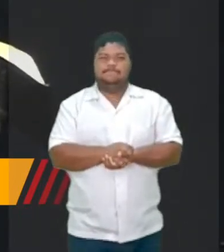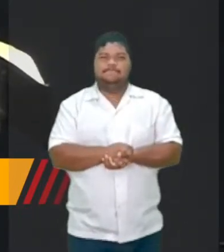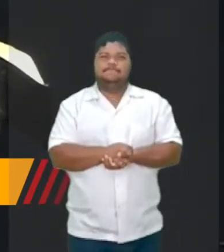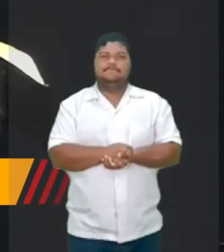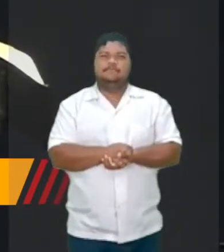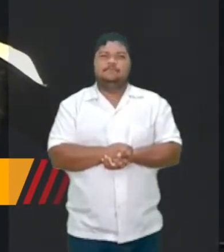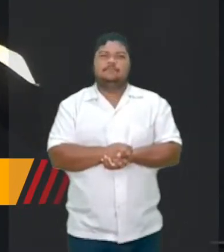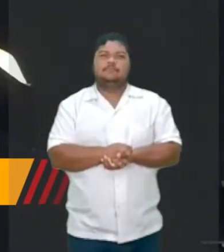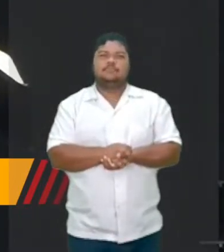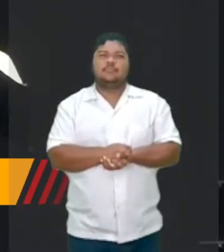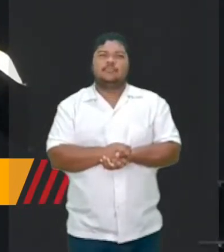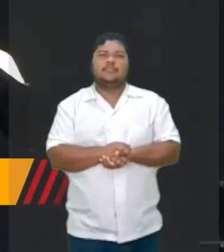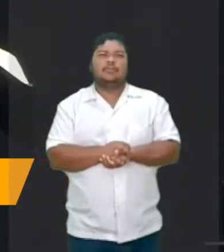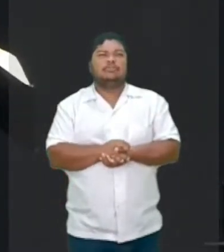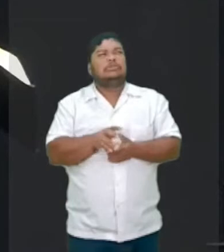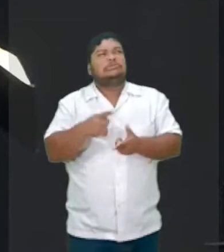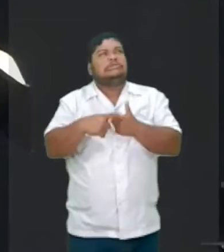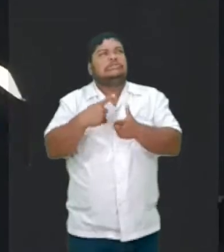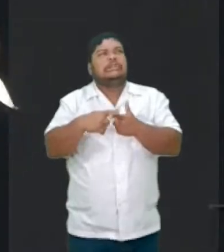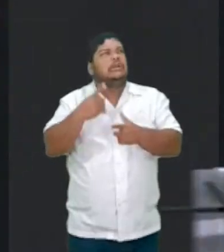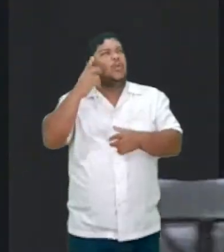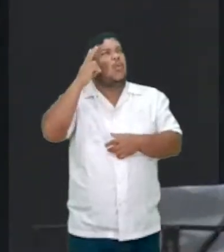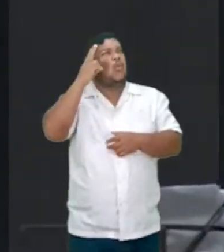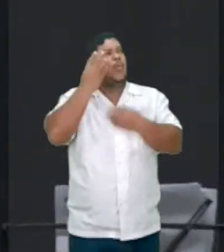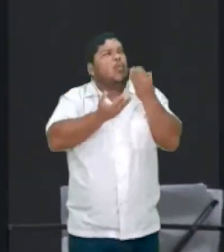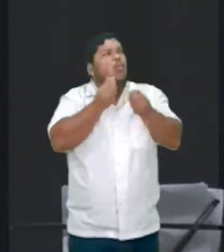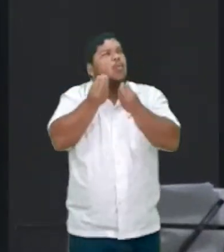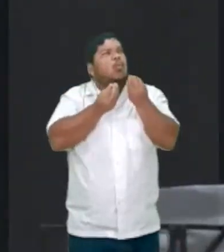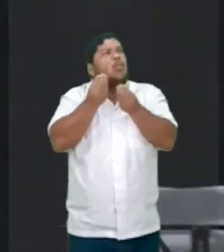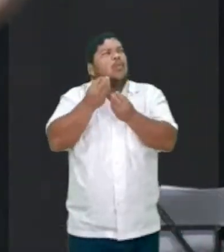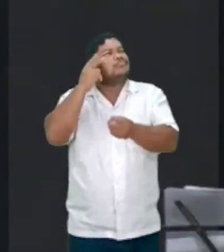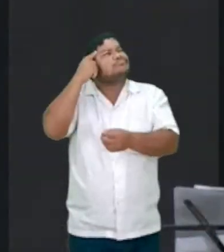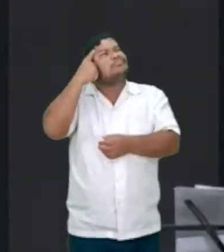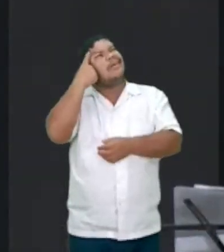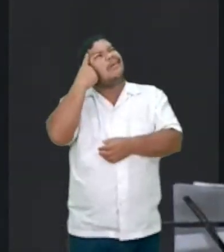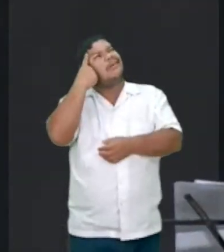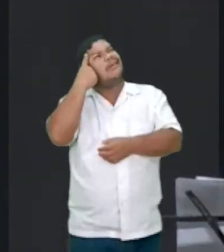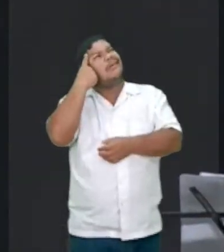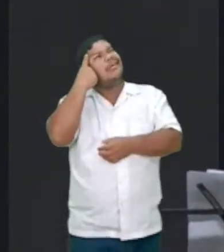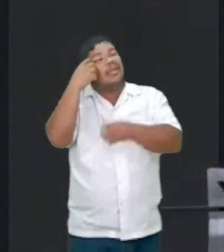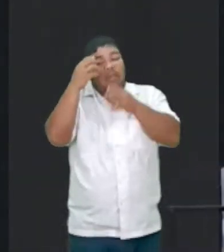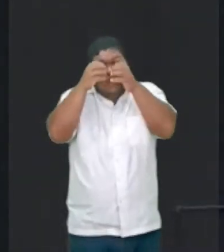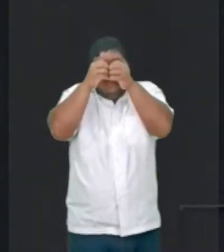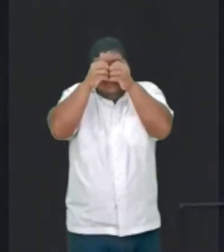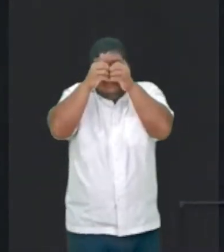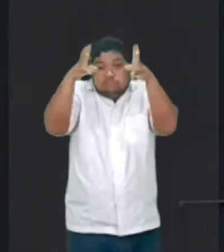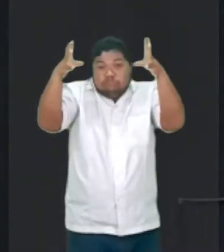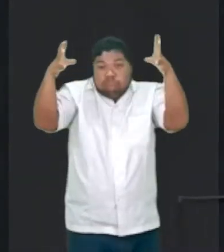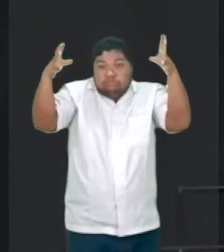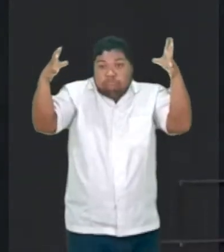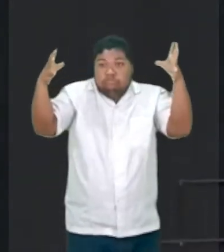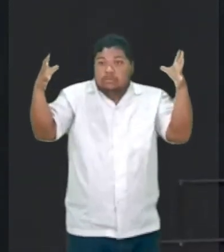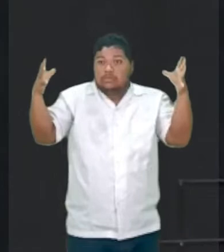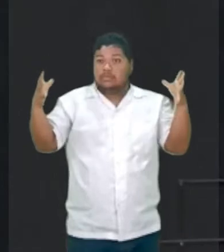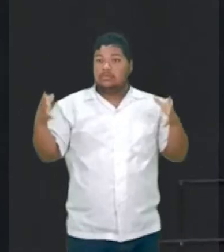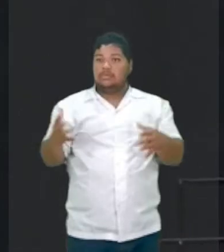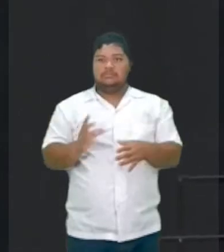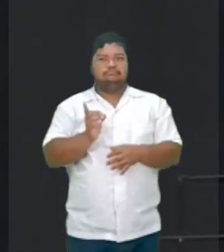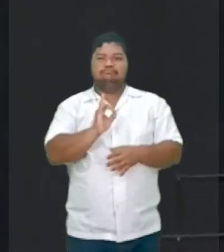Não dá para nós imaginarmos que nós somos frutos de uma mega explosão. De forma